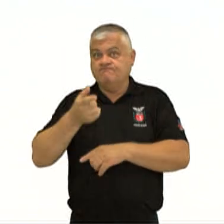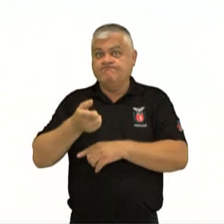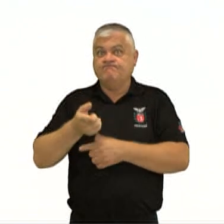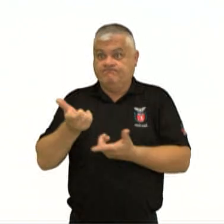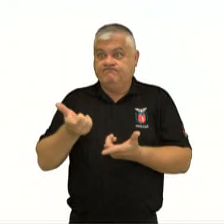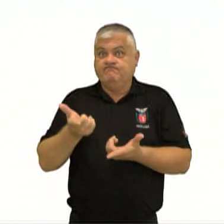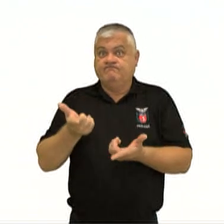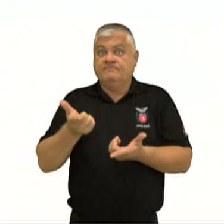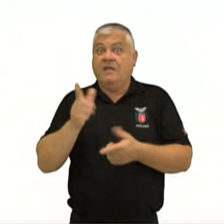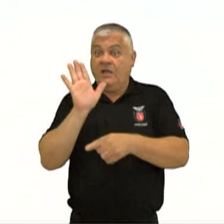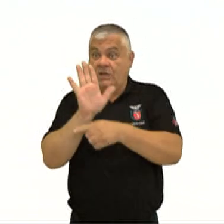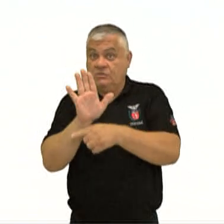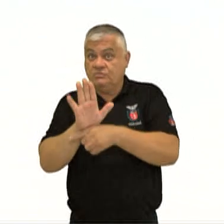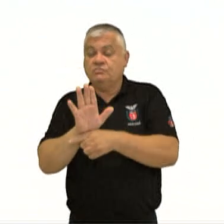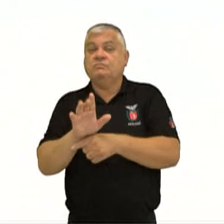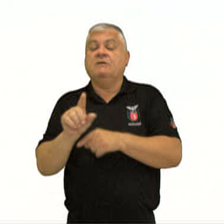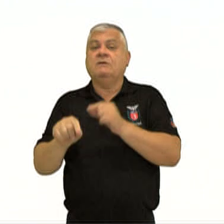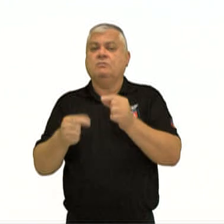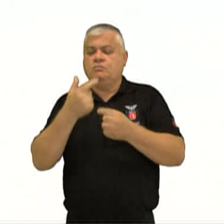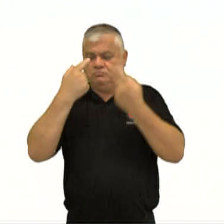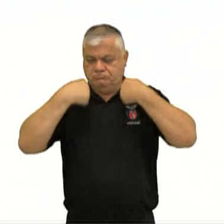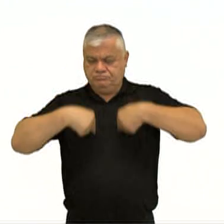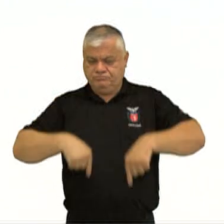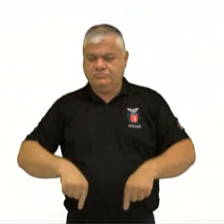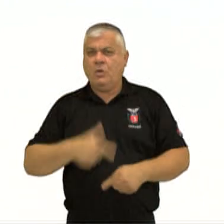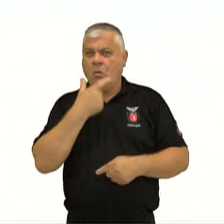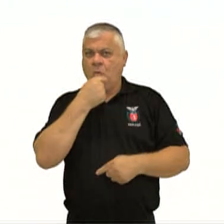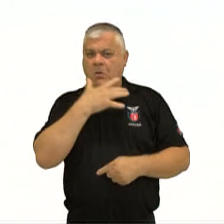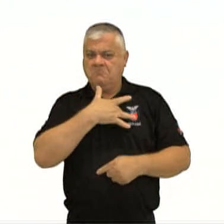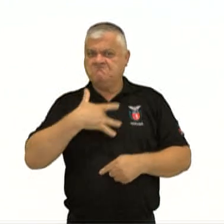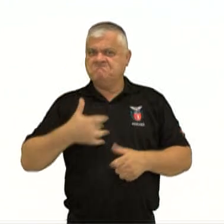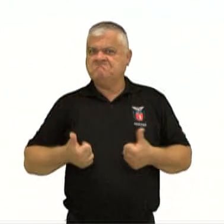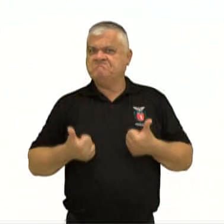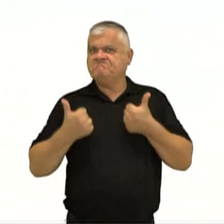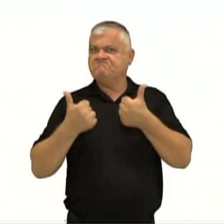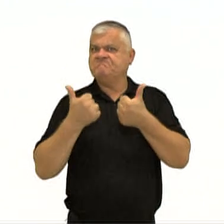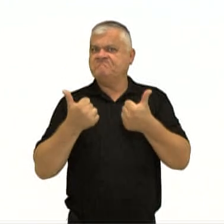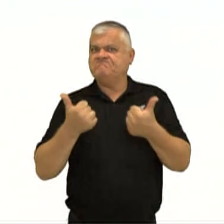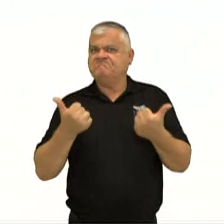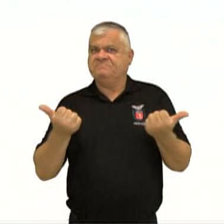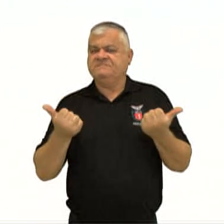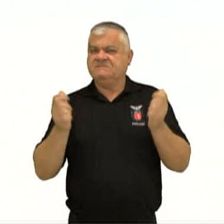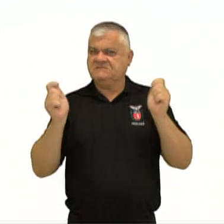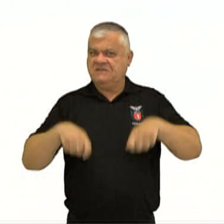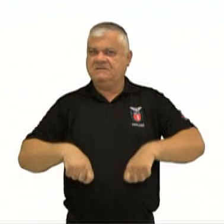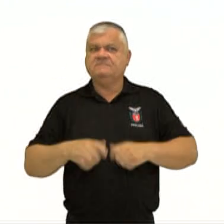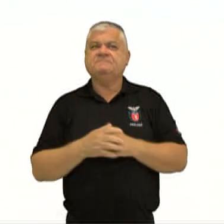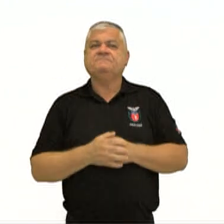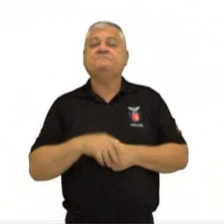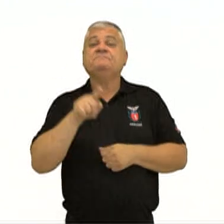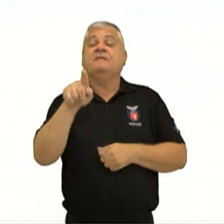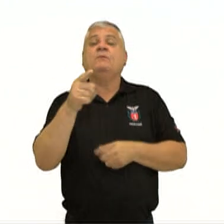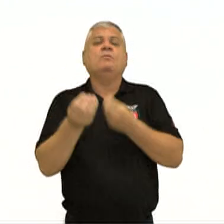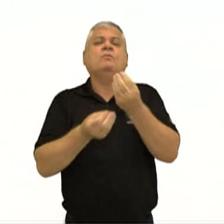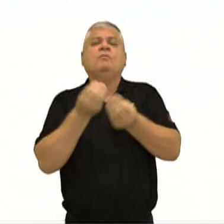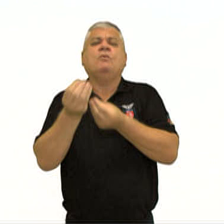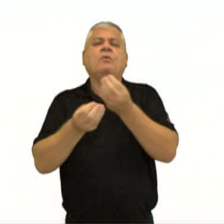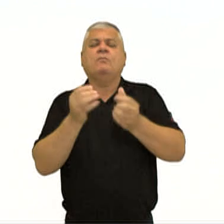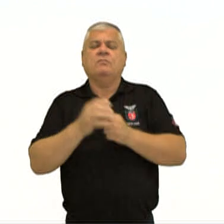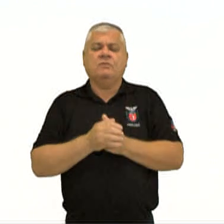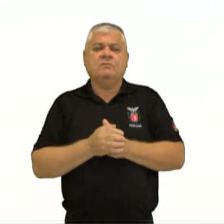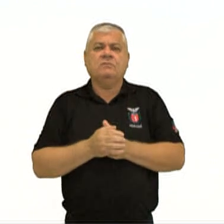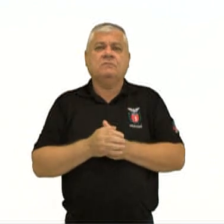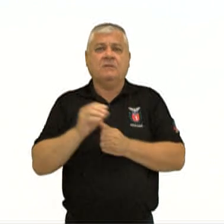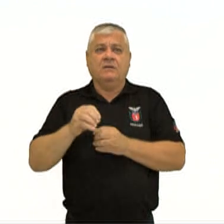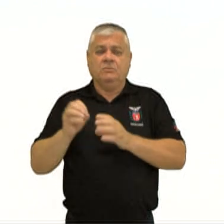o sildenafil, tá? Molécula representada abaixo, então ela está aqui, na forma de citrato. Em relação a